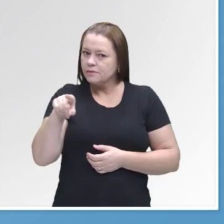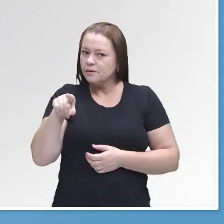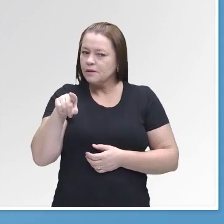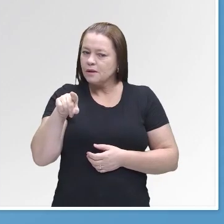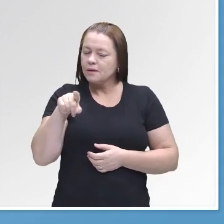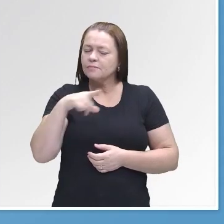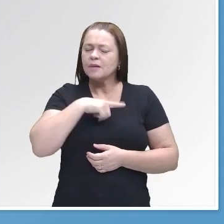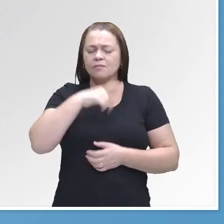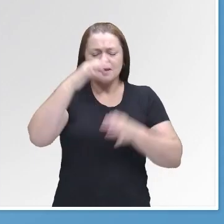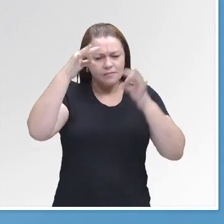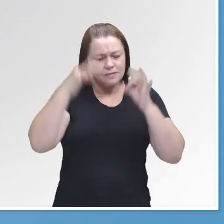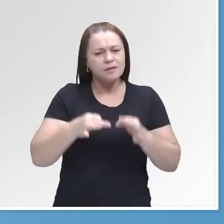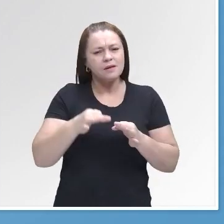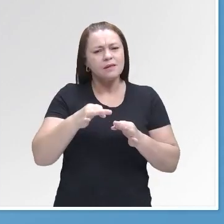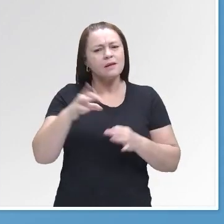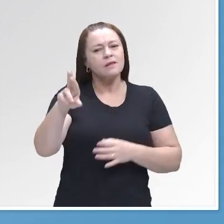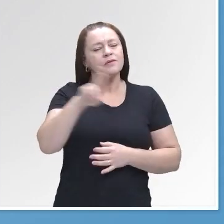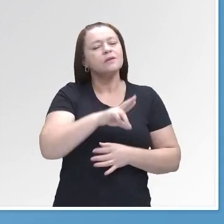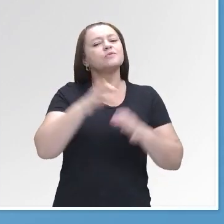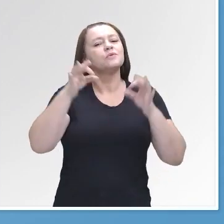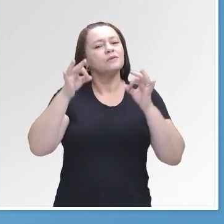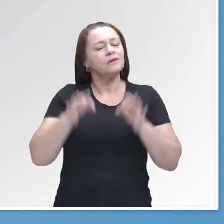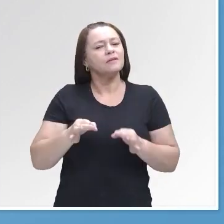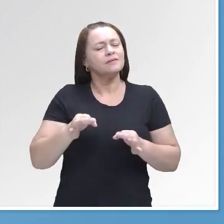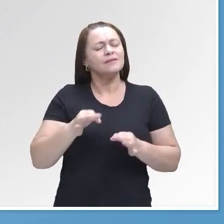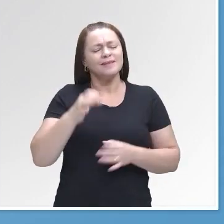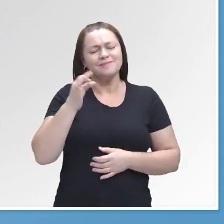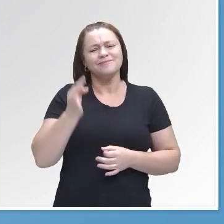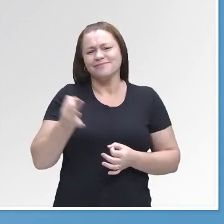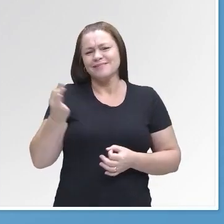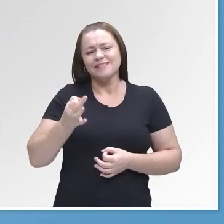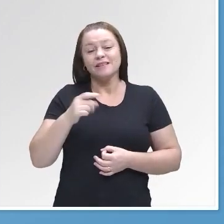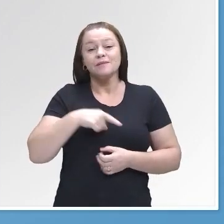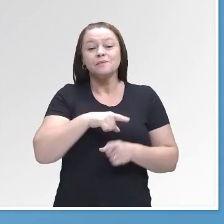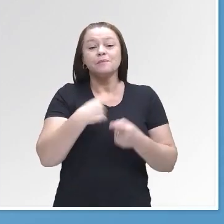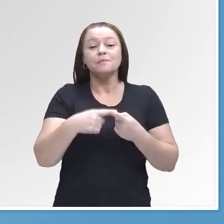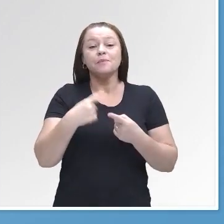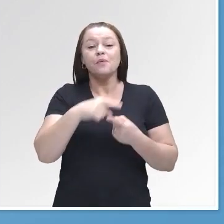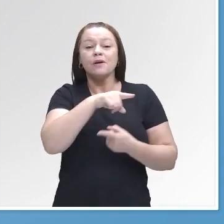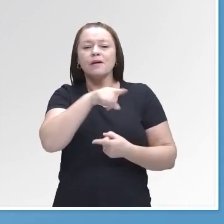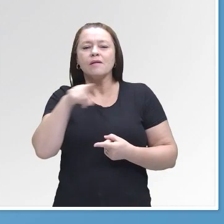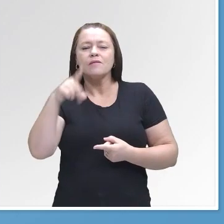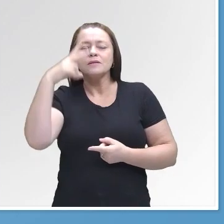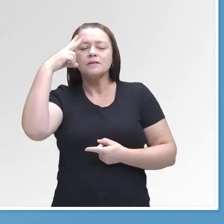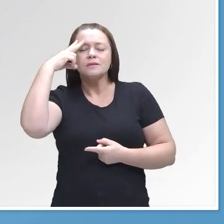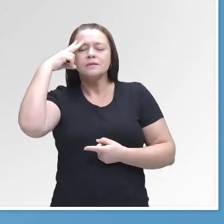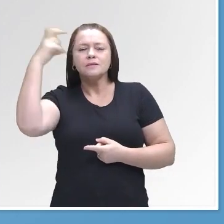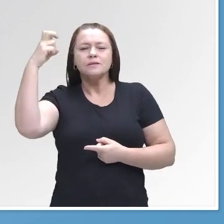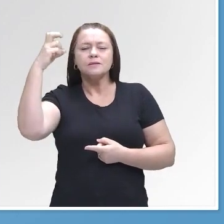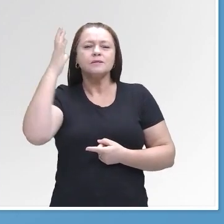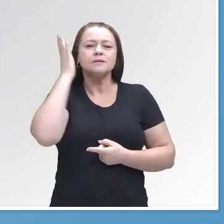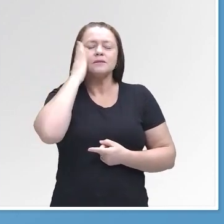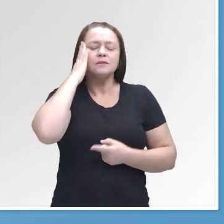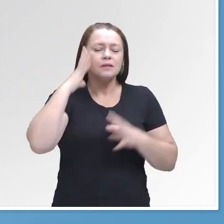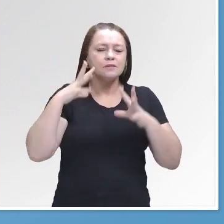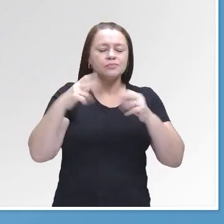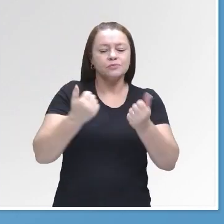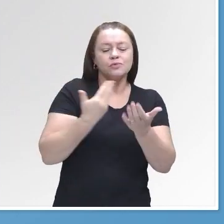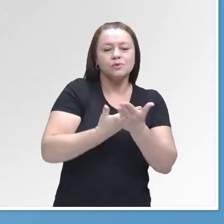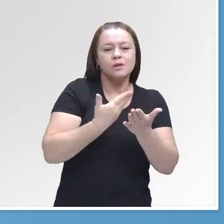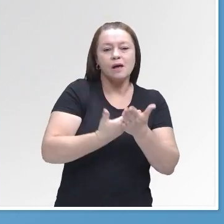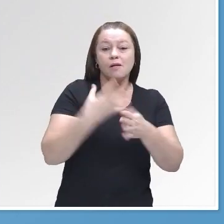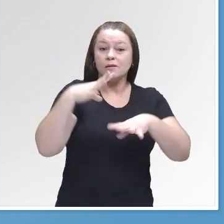crianças, vocês acertaram. Certeza, vocês são inteligentes. Conseguiram entender toda a aula de matemática de hoje